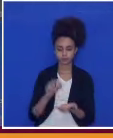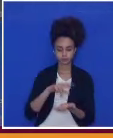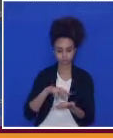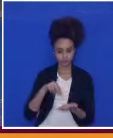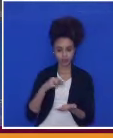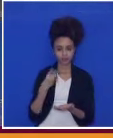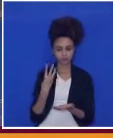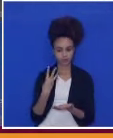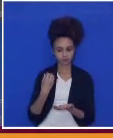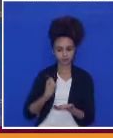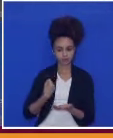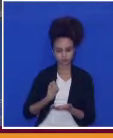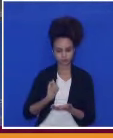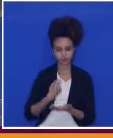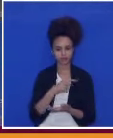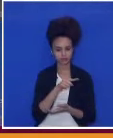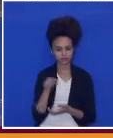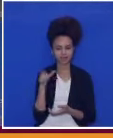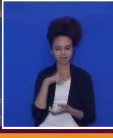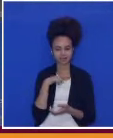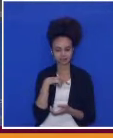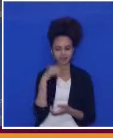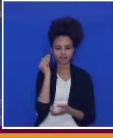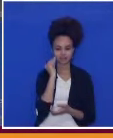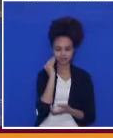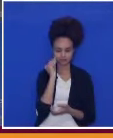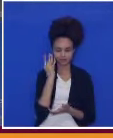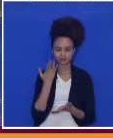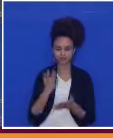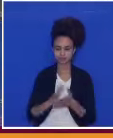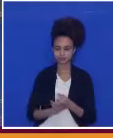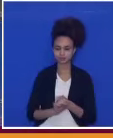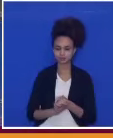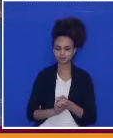Foram sorteados três números. Você ainda tem muitas chances na Lotomania.